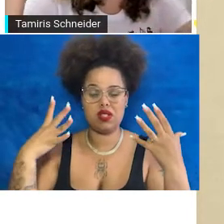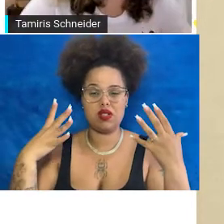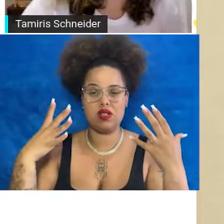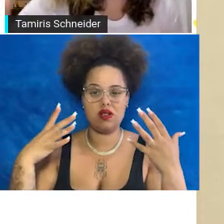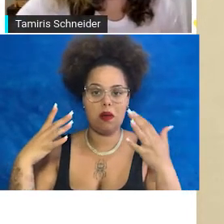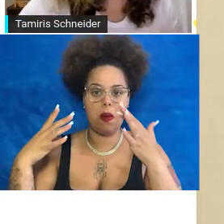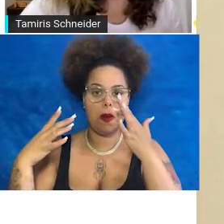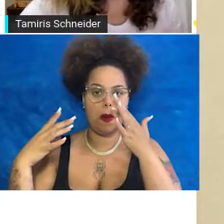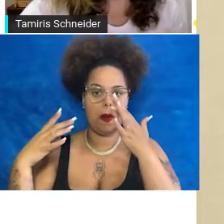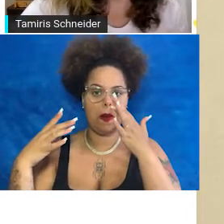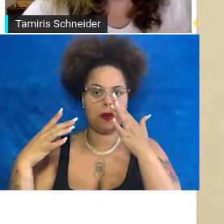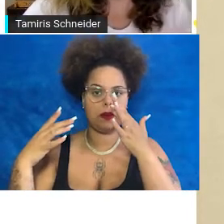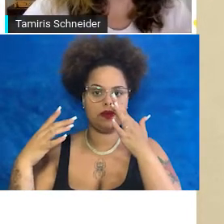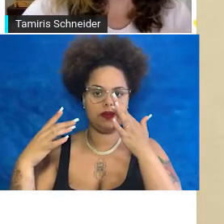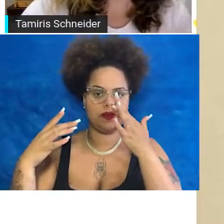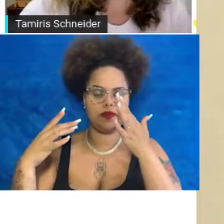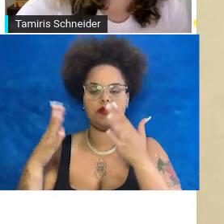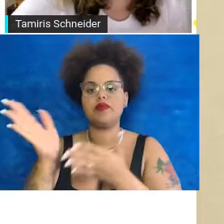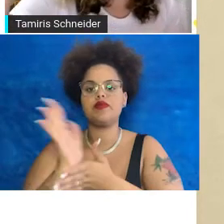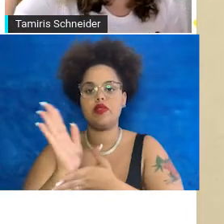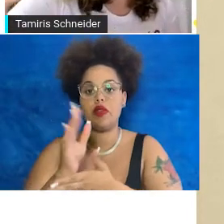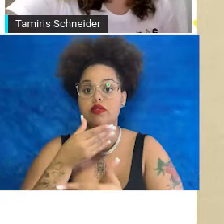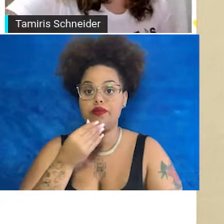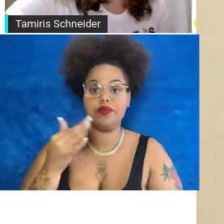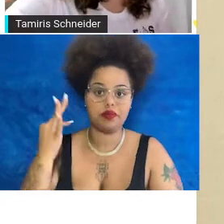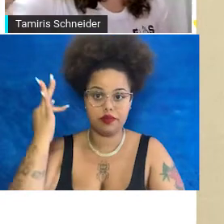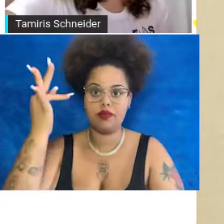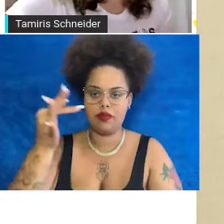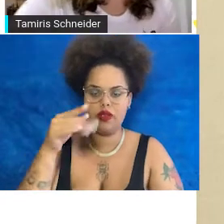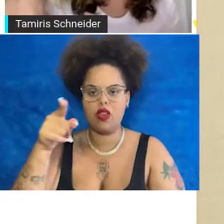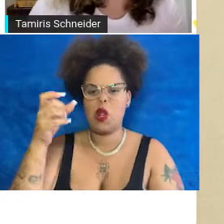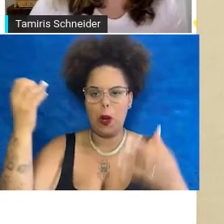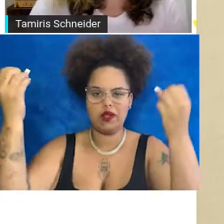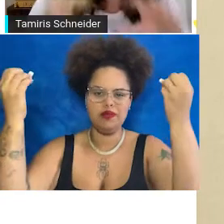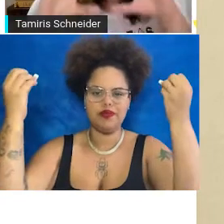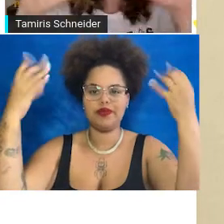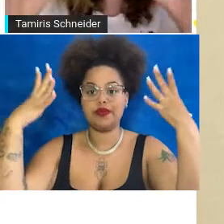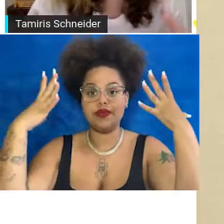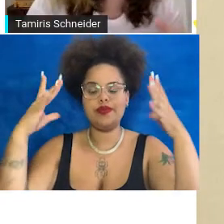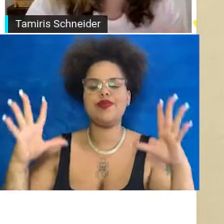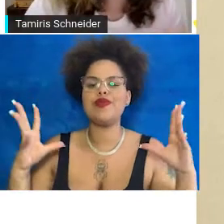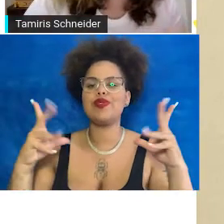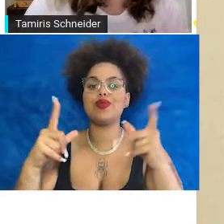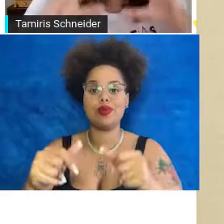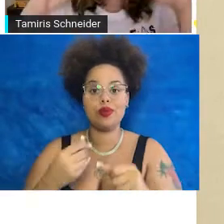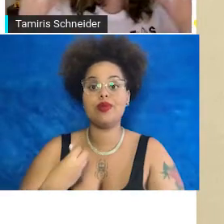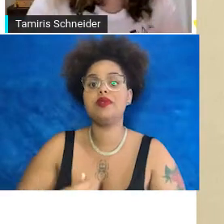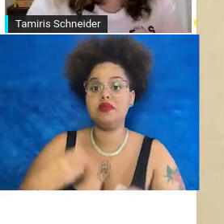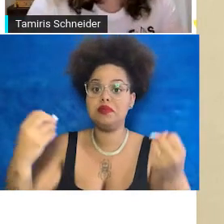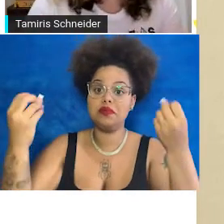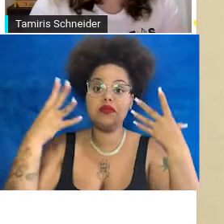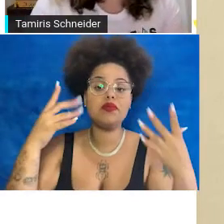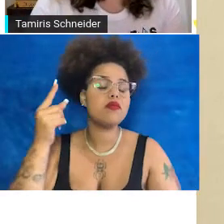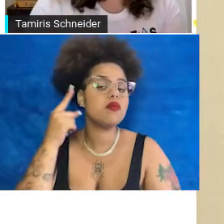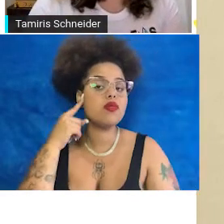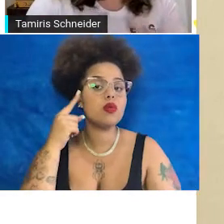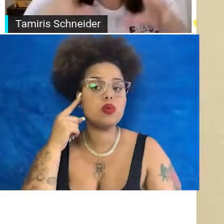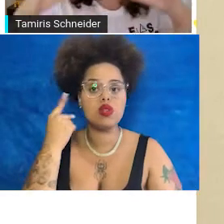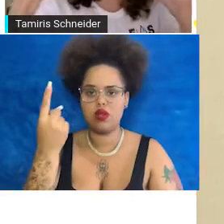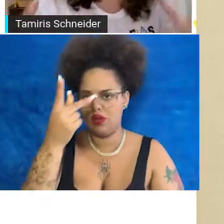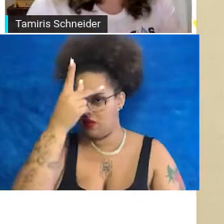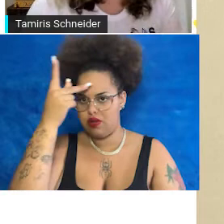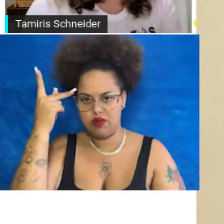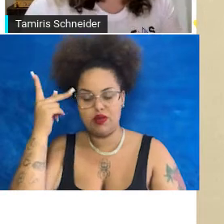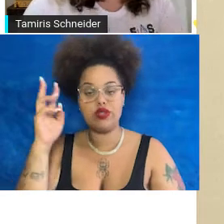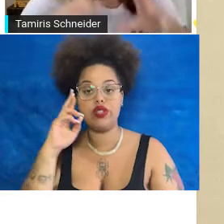que é, por exemplo, nesse filme do Homem do Futuro, essa luz no teto, né? Então, tudo que está ali foi pensado por uma pessoa,